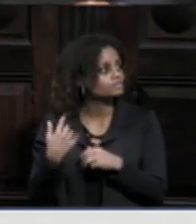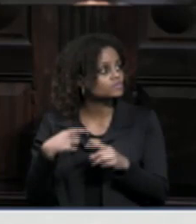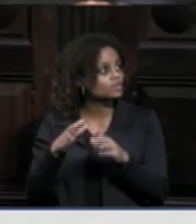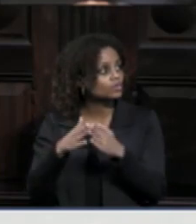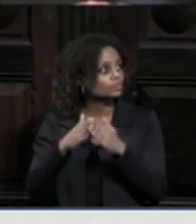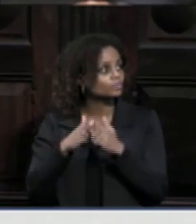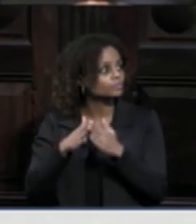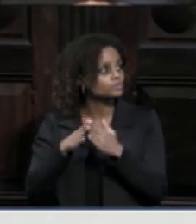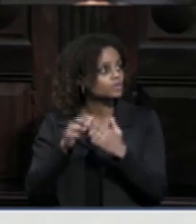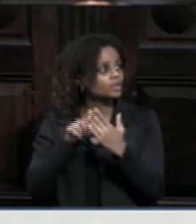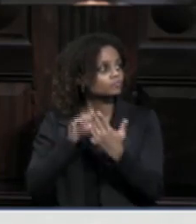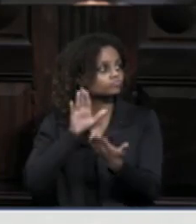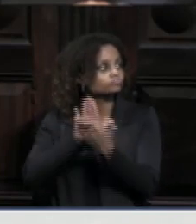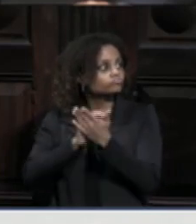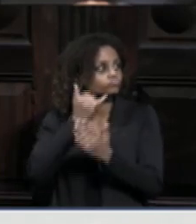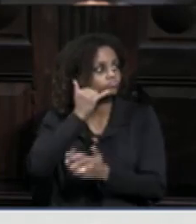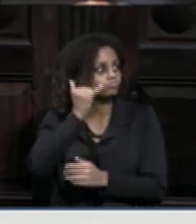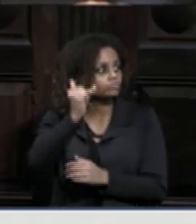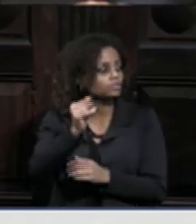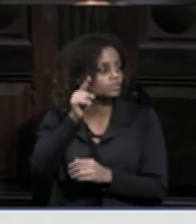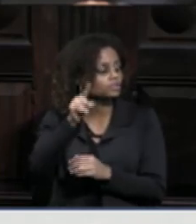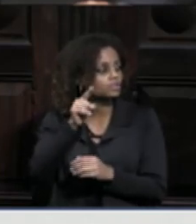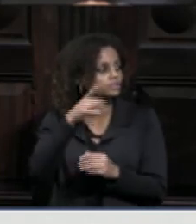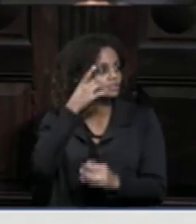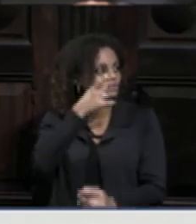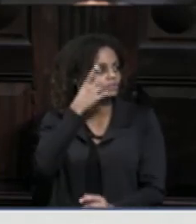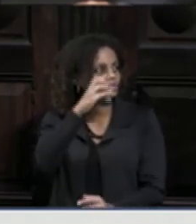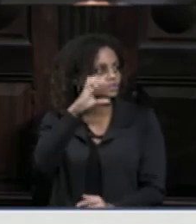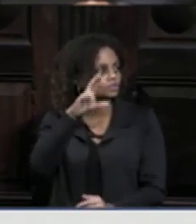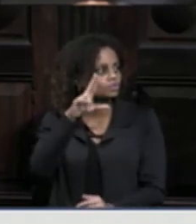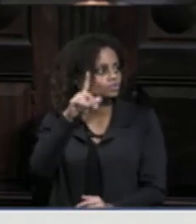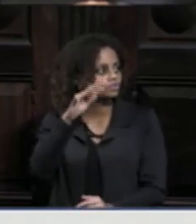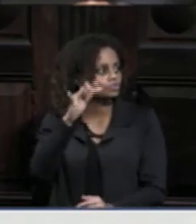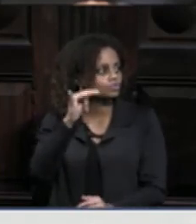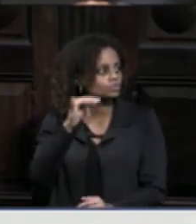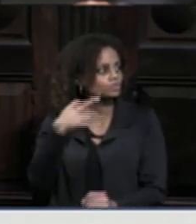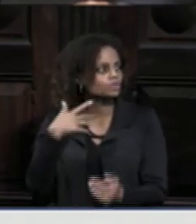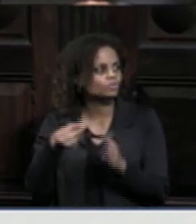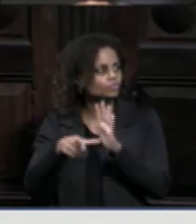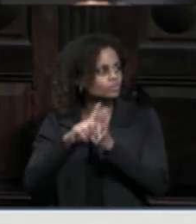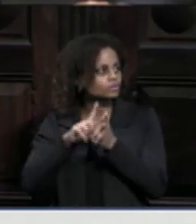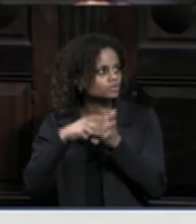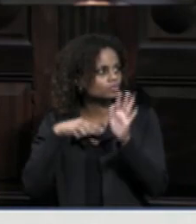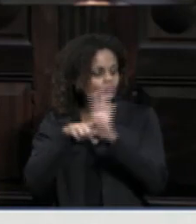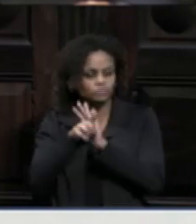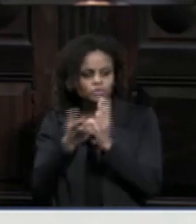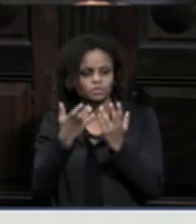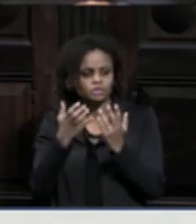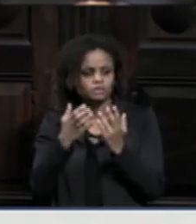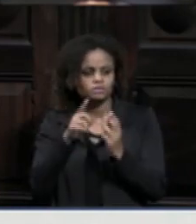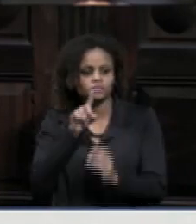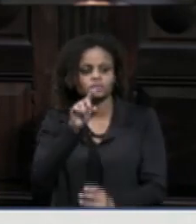em contato com o deputado Conte. Então, eu queria ouvir o deputado Flávio Serafini e depois vamos falar.